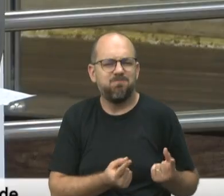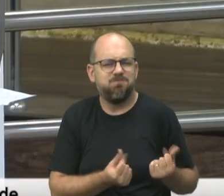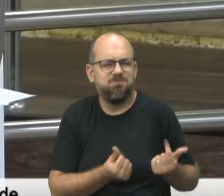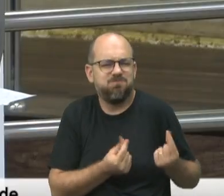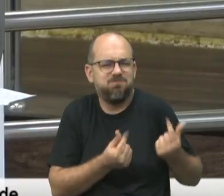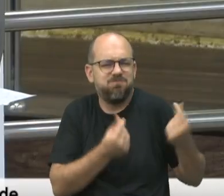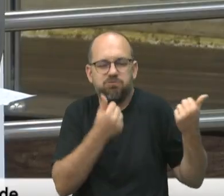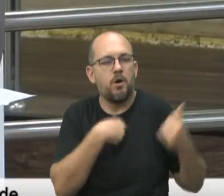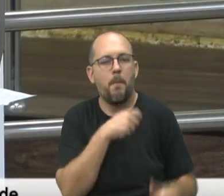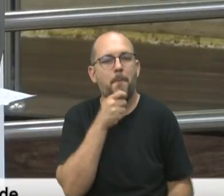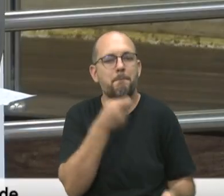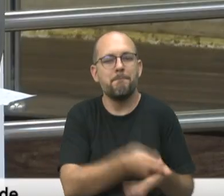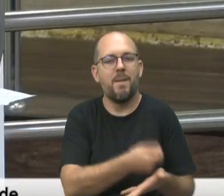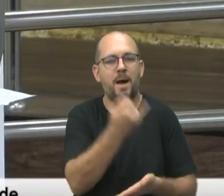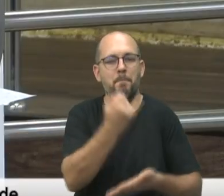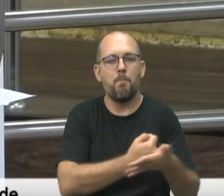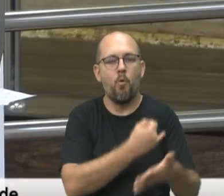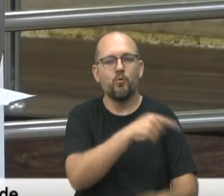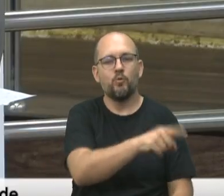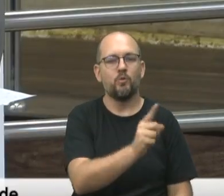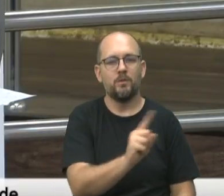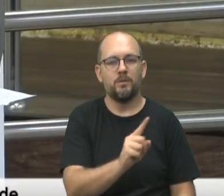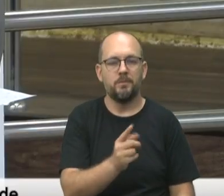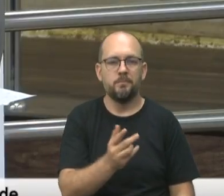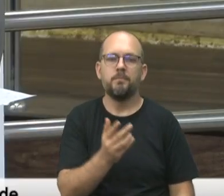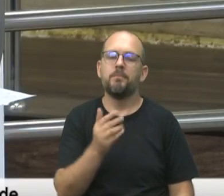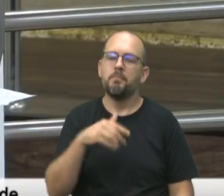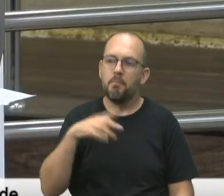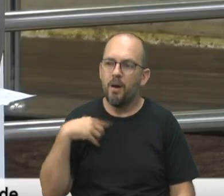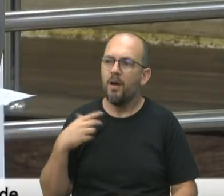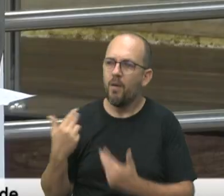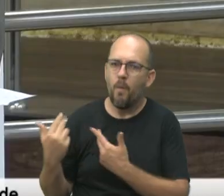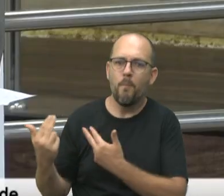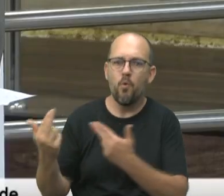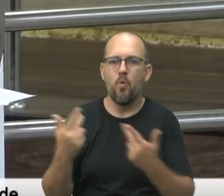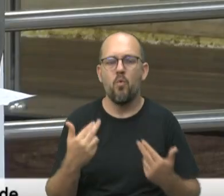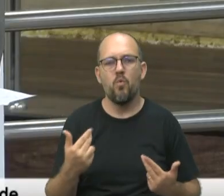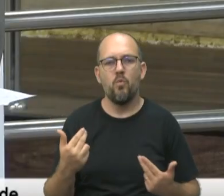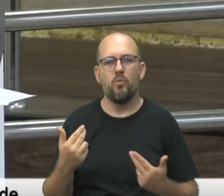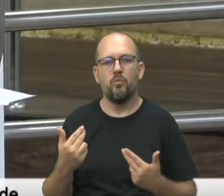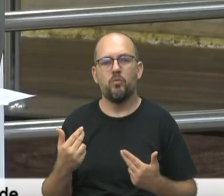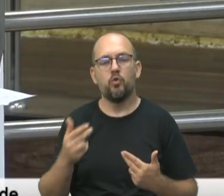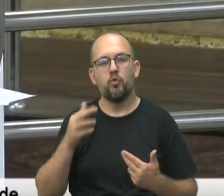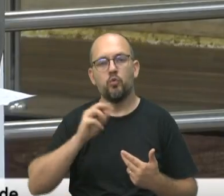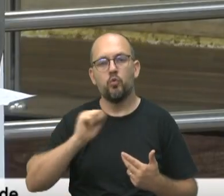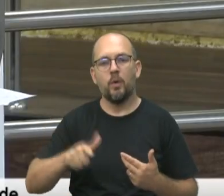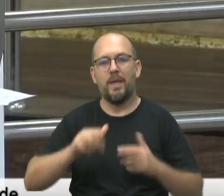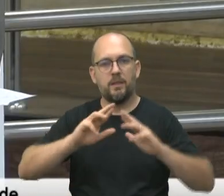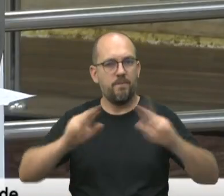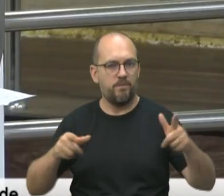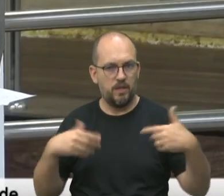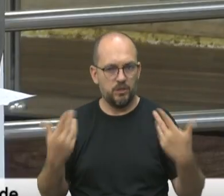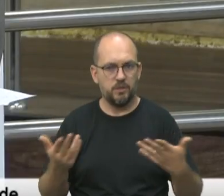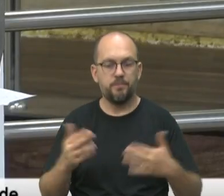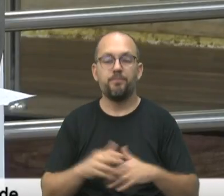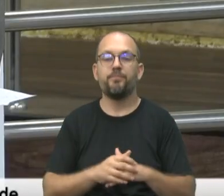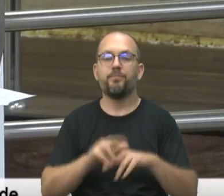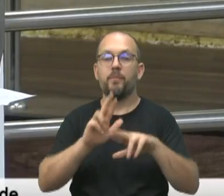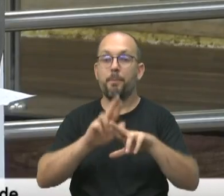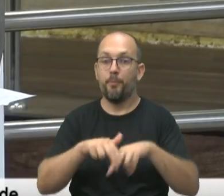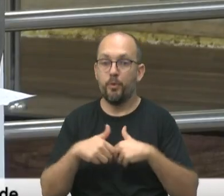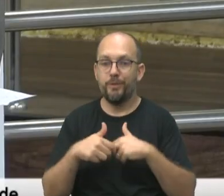trilhardária e que não paga imposto. Nós temos mais em comum do que o que nos difere. E por isso,